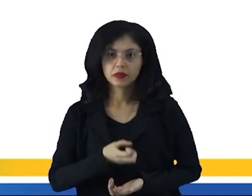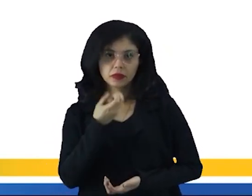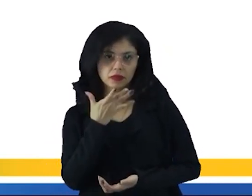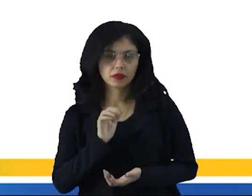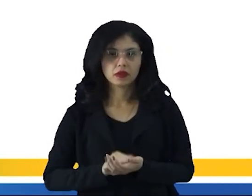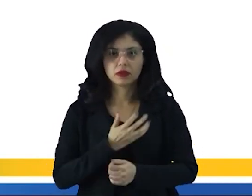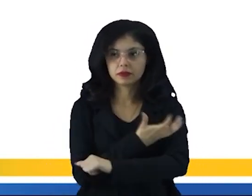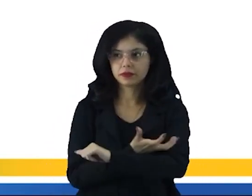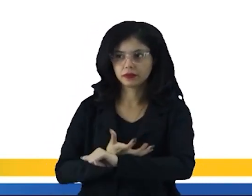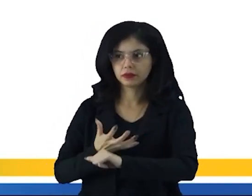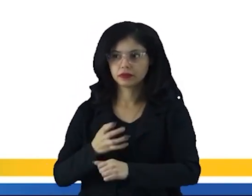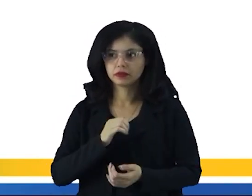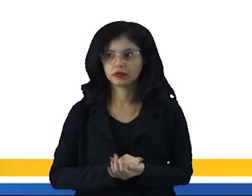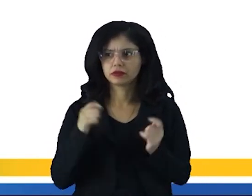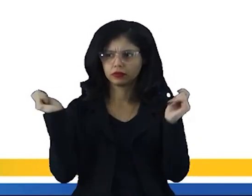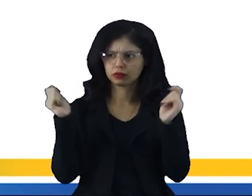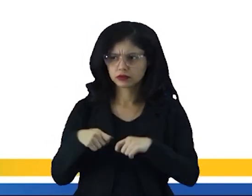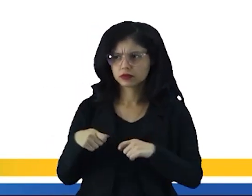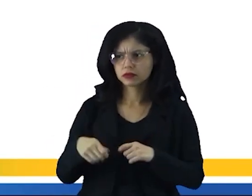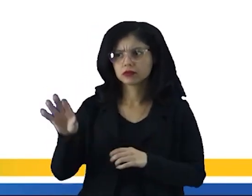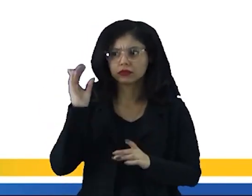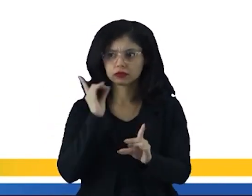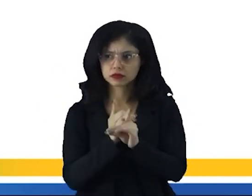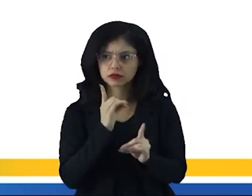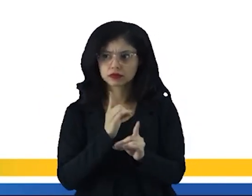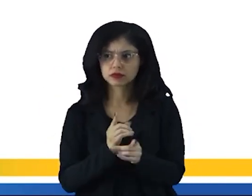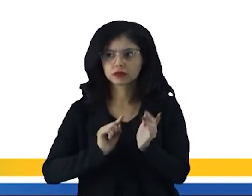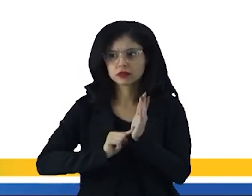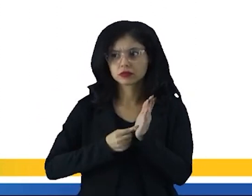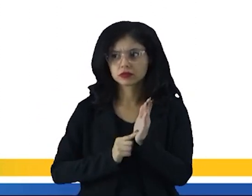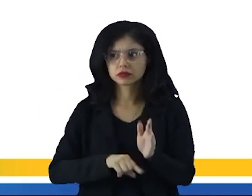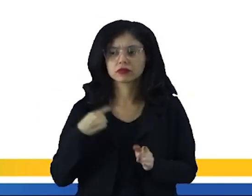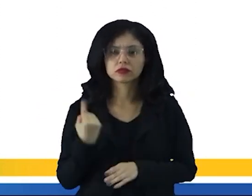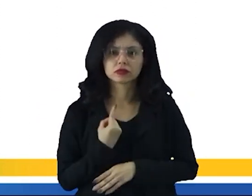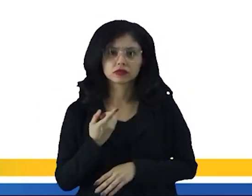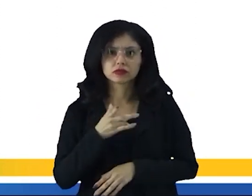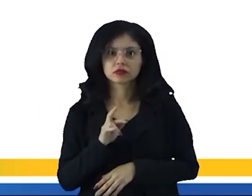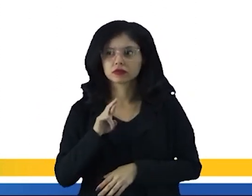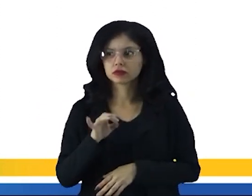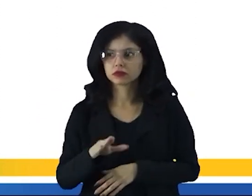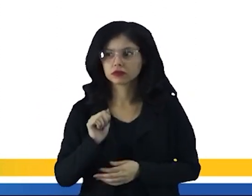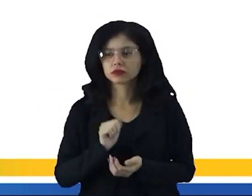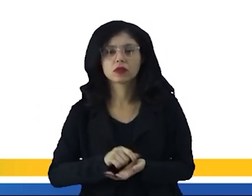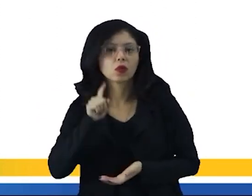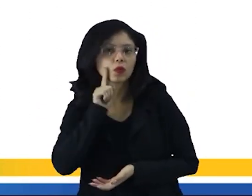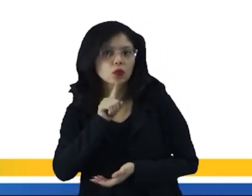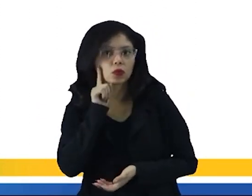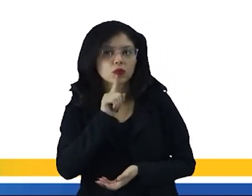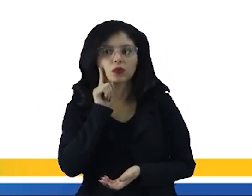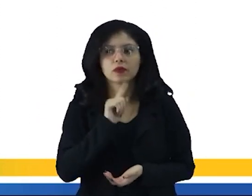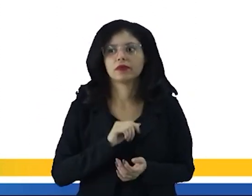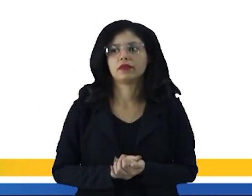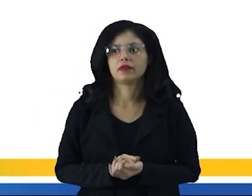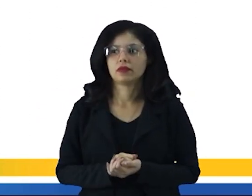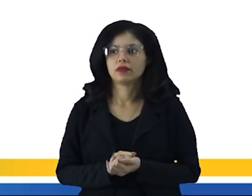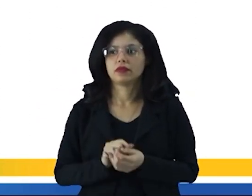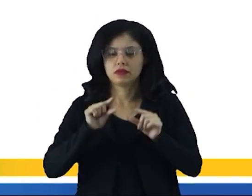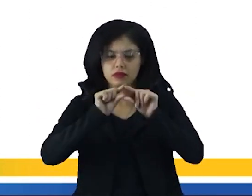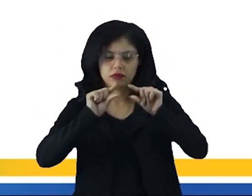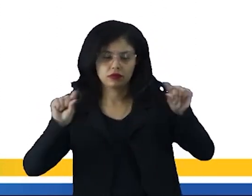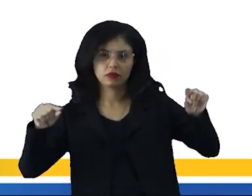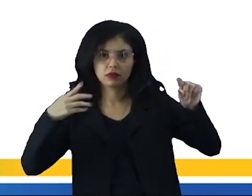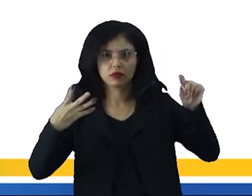Bom, a vegetação mediterrânea é possível de ser encontrada em pontos isolados da Califórnia, olha aí, e ela está na faixa